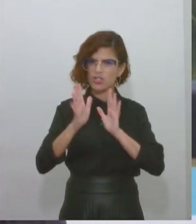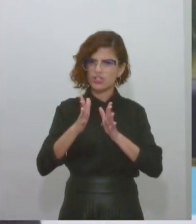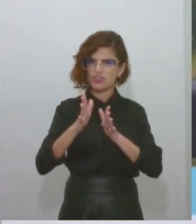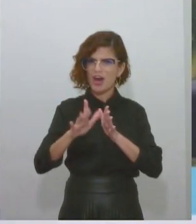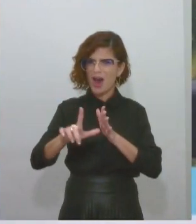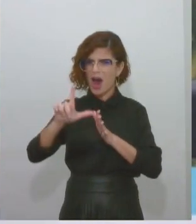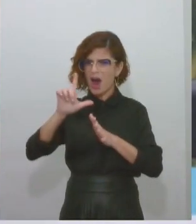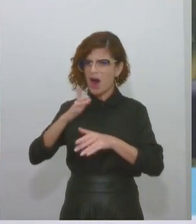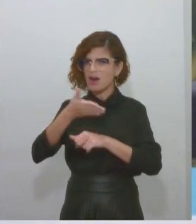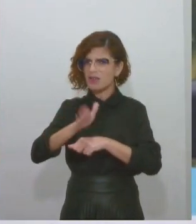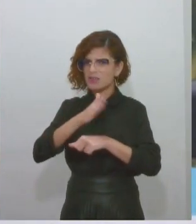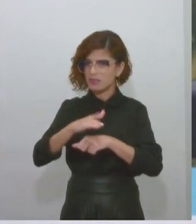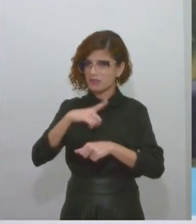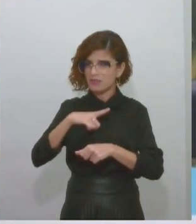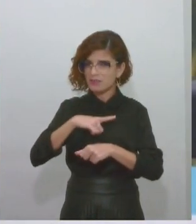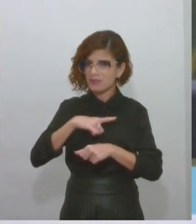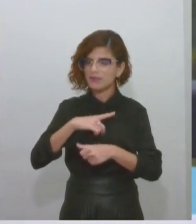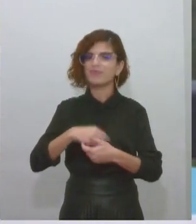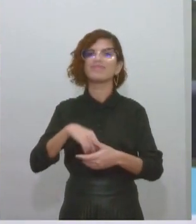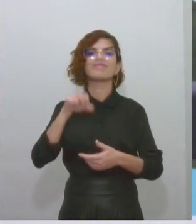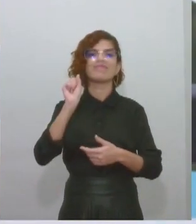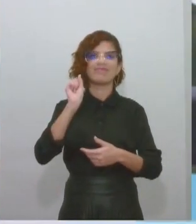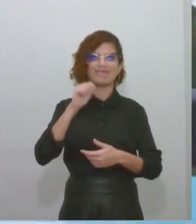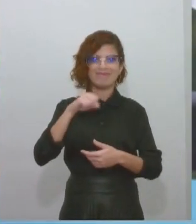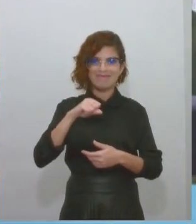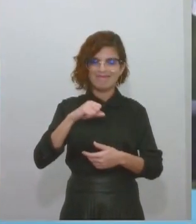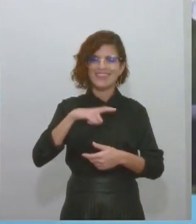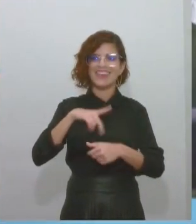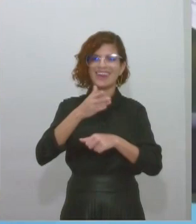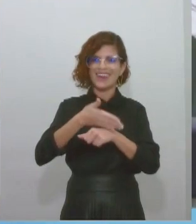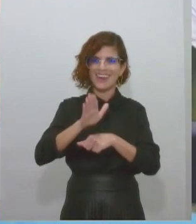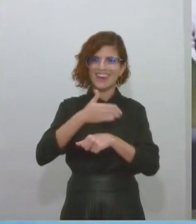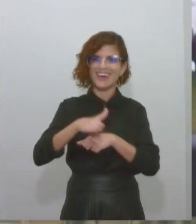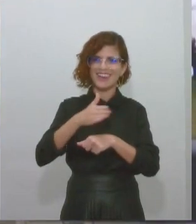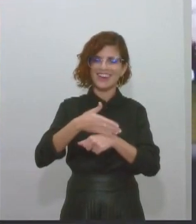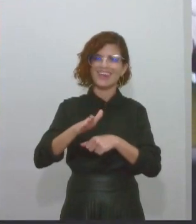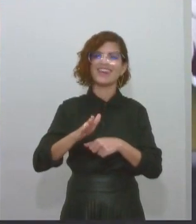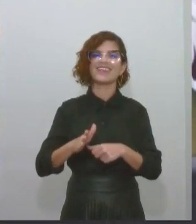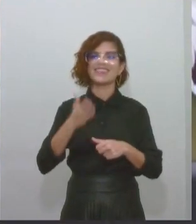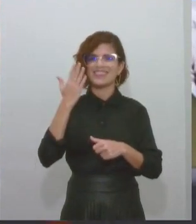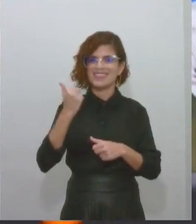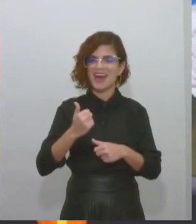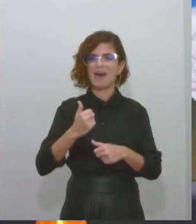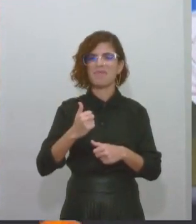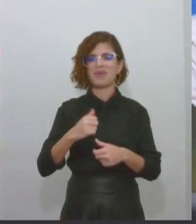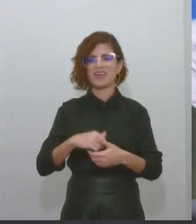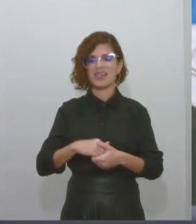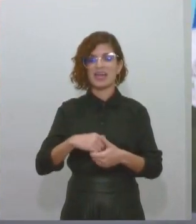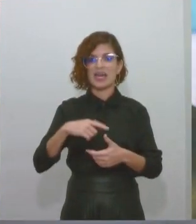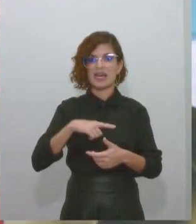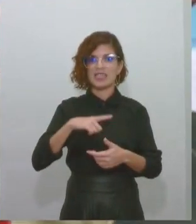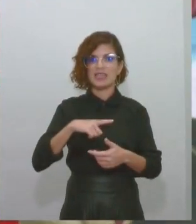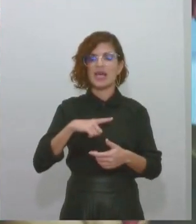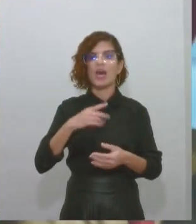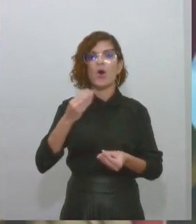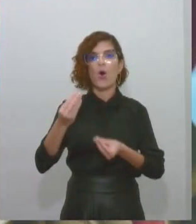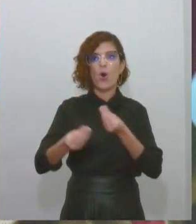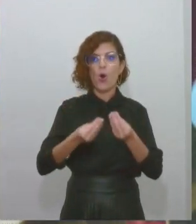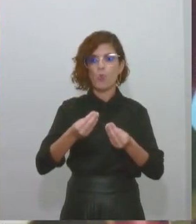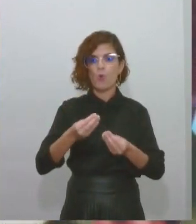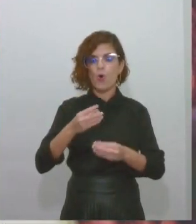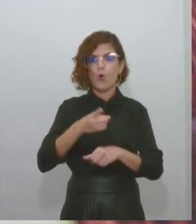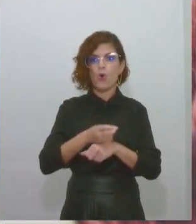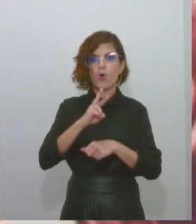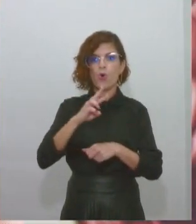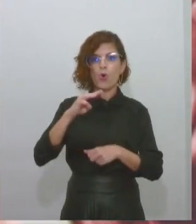capacitada? Sim, são pessoas capacitadas, né? A gente tem um papiloscopista, né, que é o Dr. Marcos, que ele veio da SSP